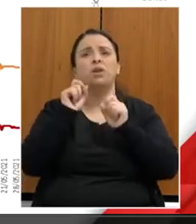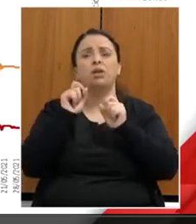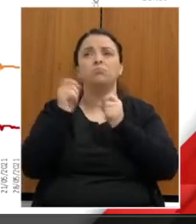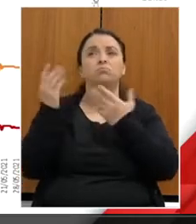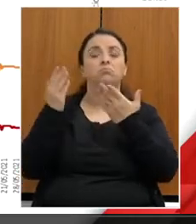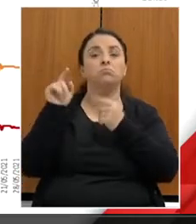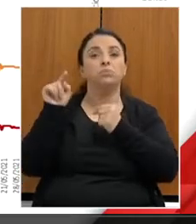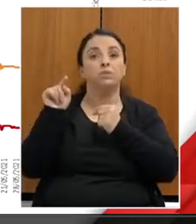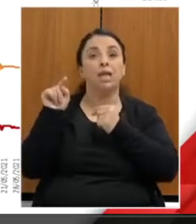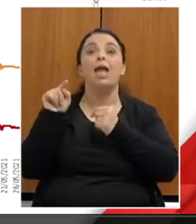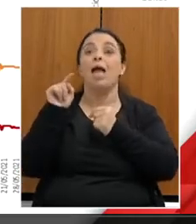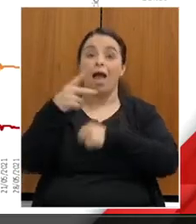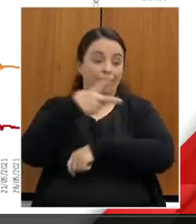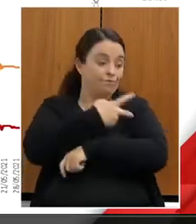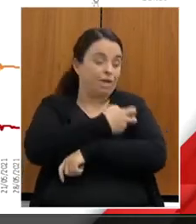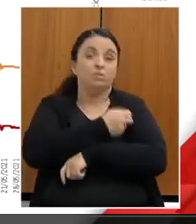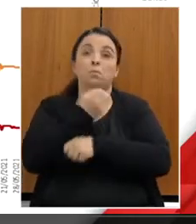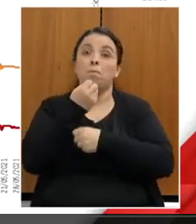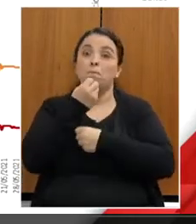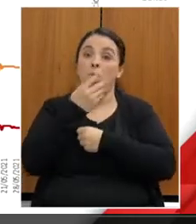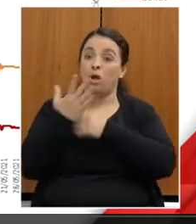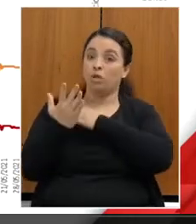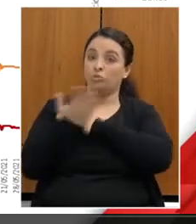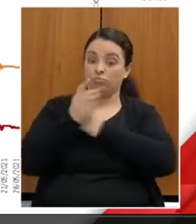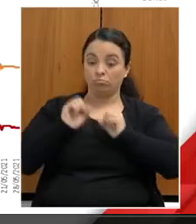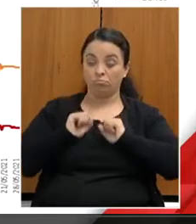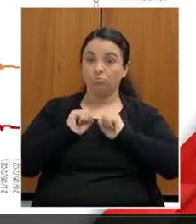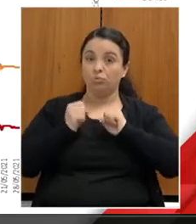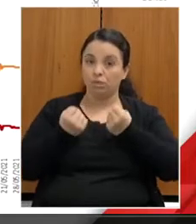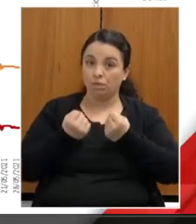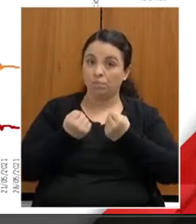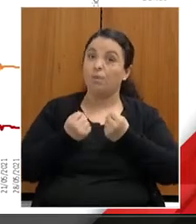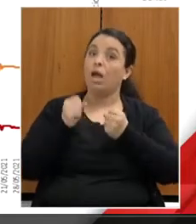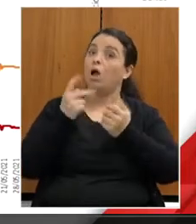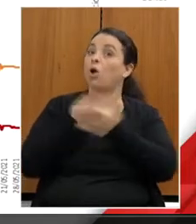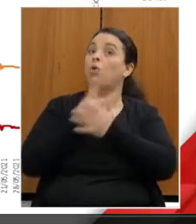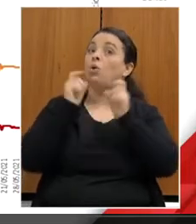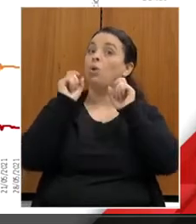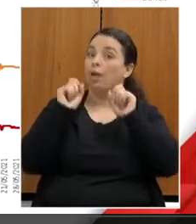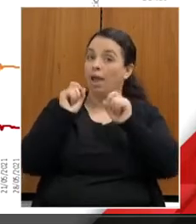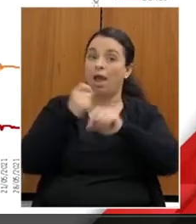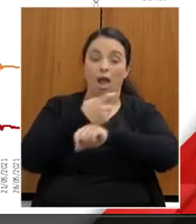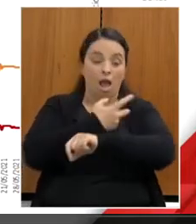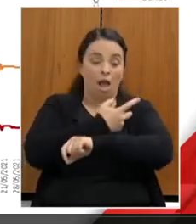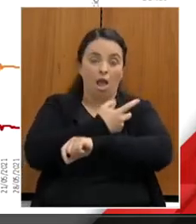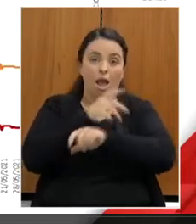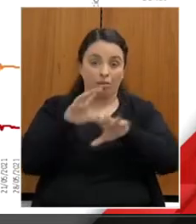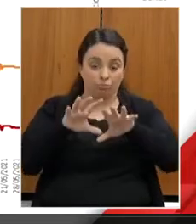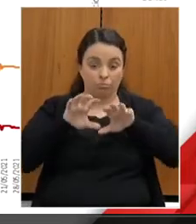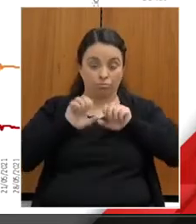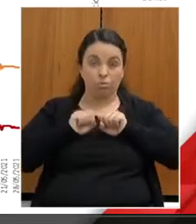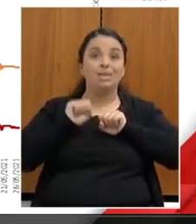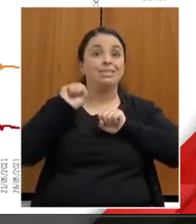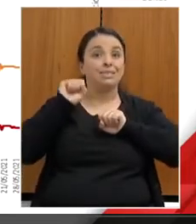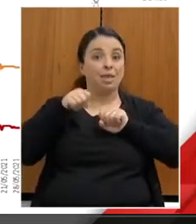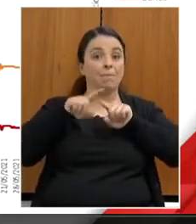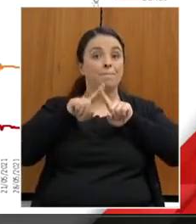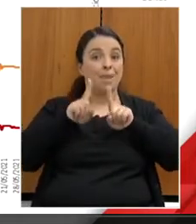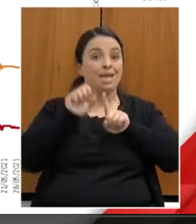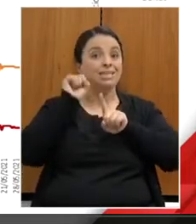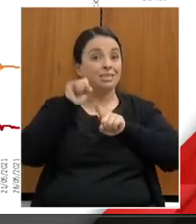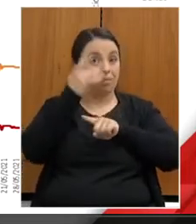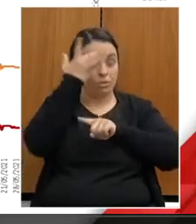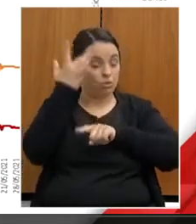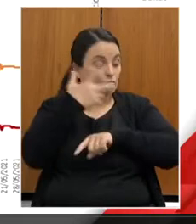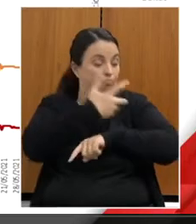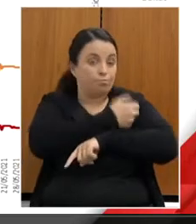demonstrando que a doença continua propagando, mesmo em vacinados, ele não é 100%, mas para casos